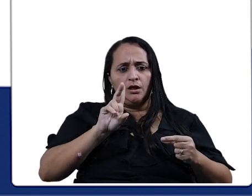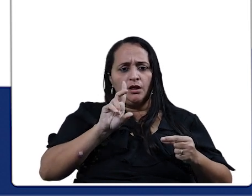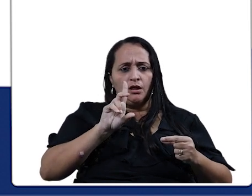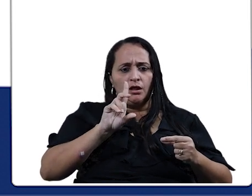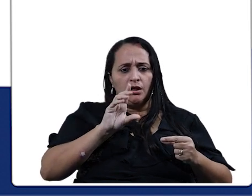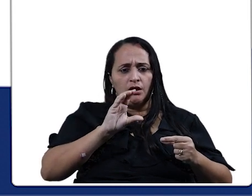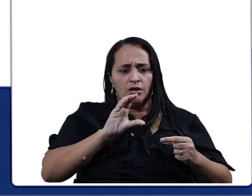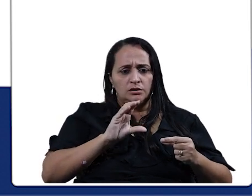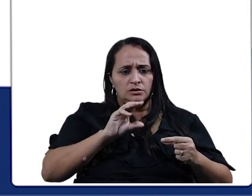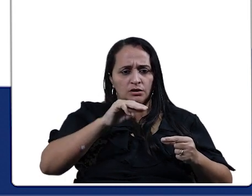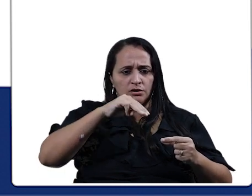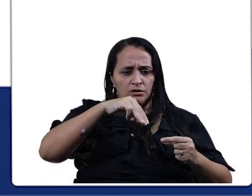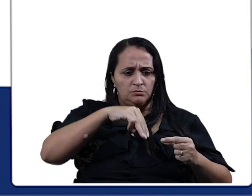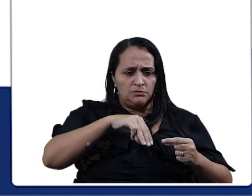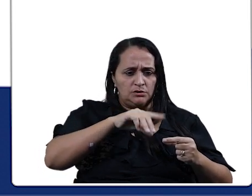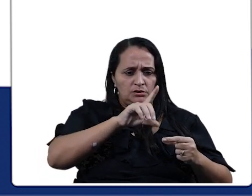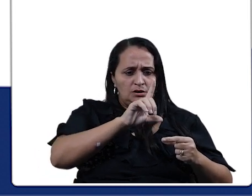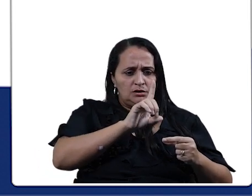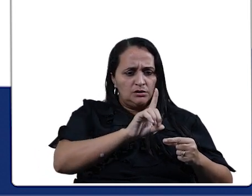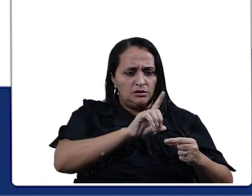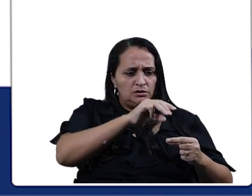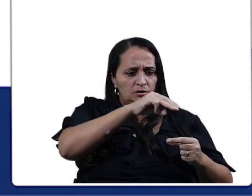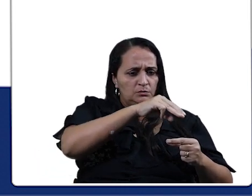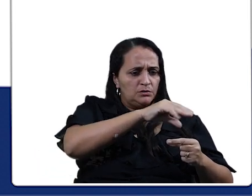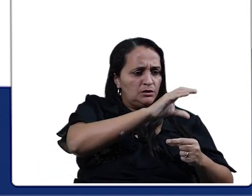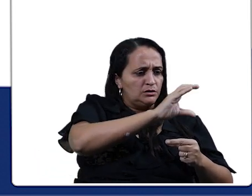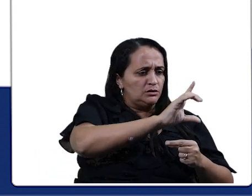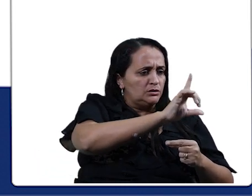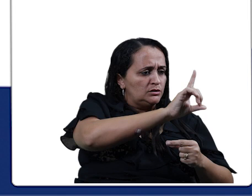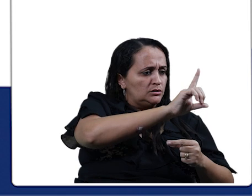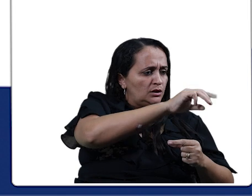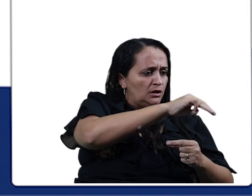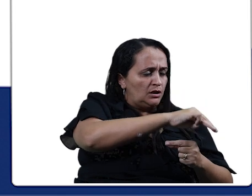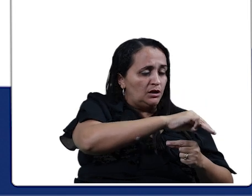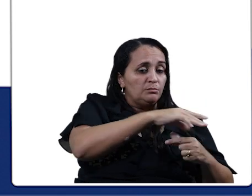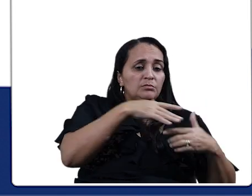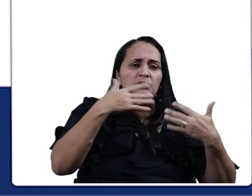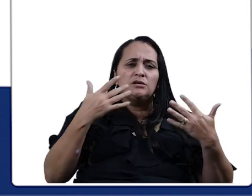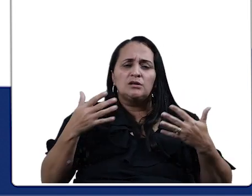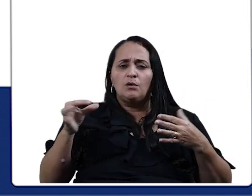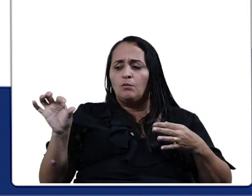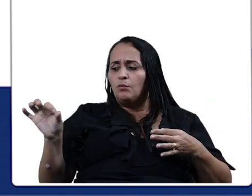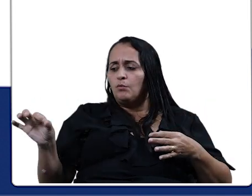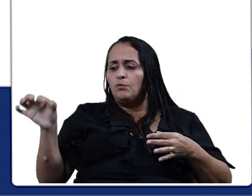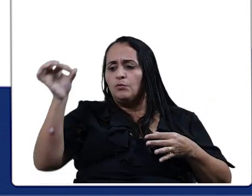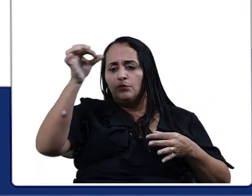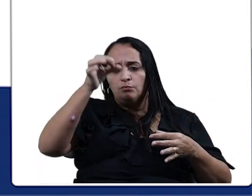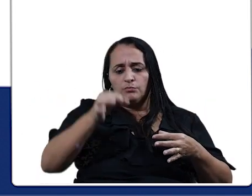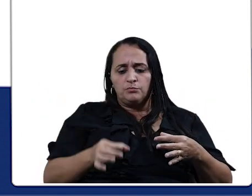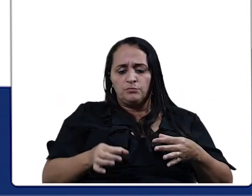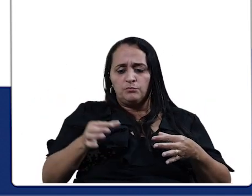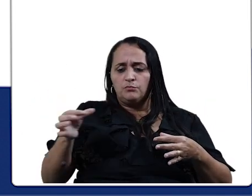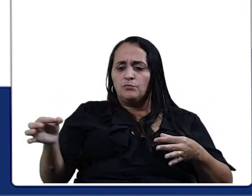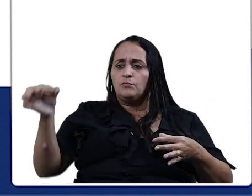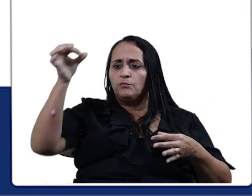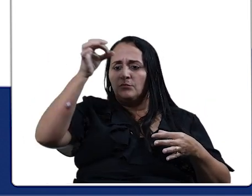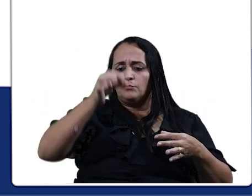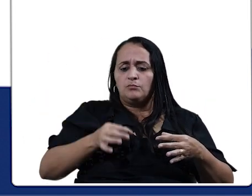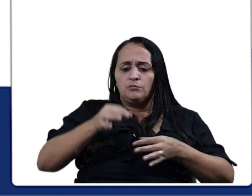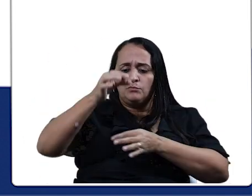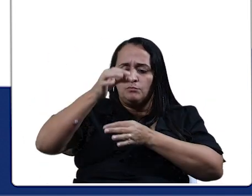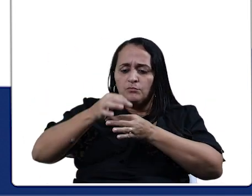aqui. A quantidade de argolas na haste representa o algarismo daquela